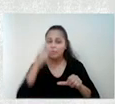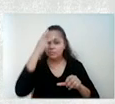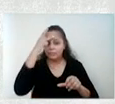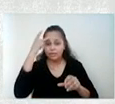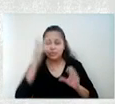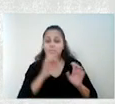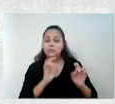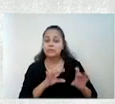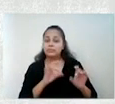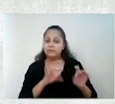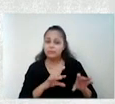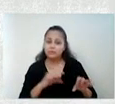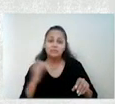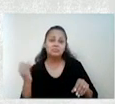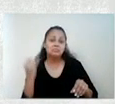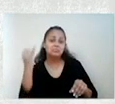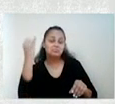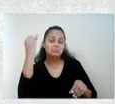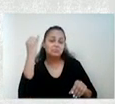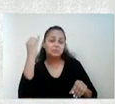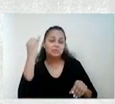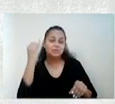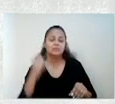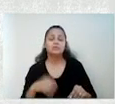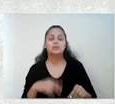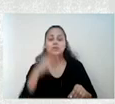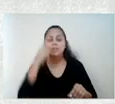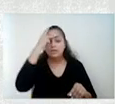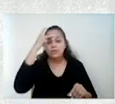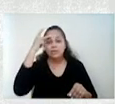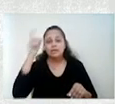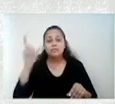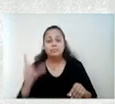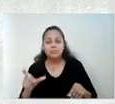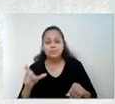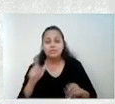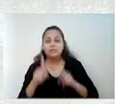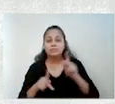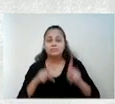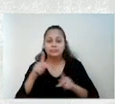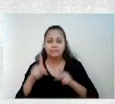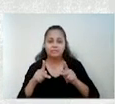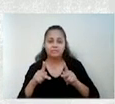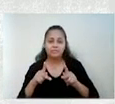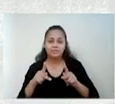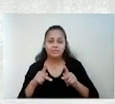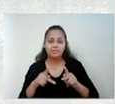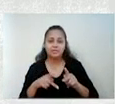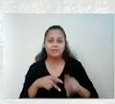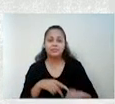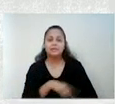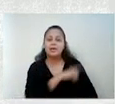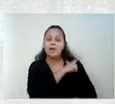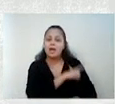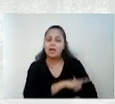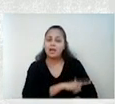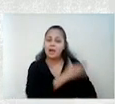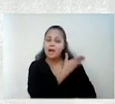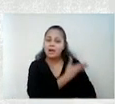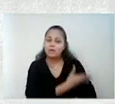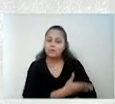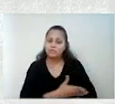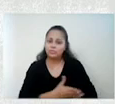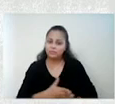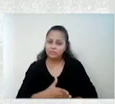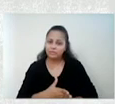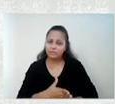da população dos feudos. Os habitantes dos feudos se habituaram, né, de tal forma a obter produtos